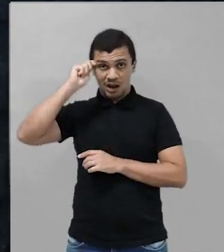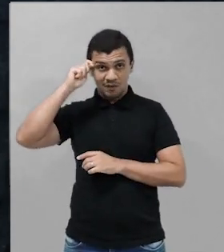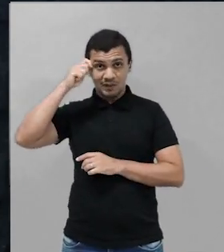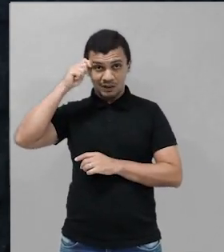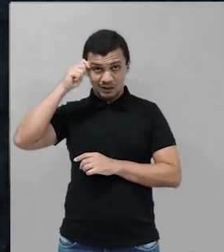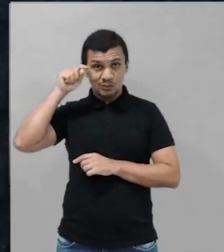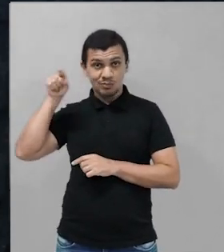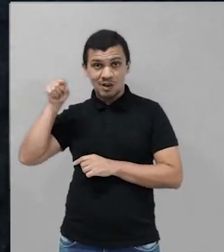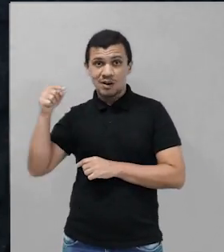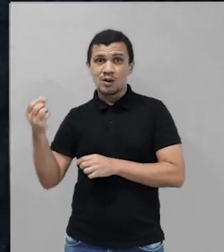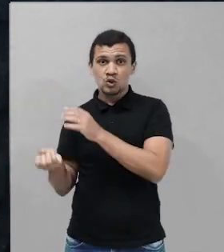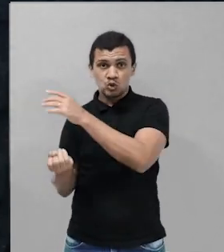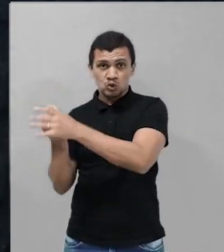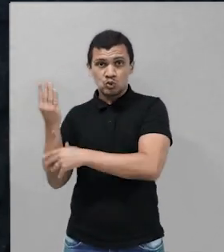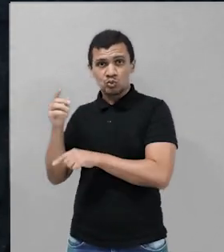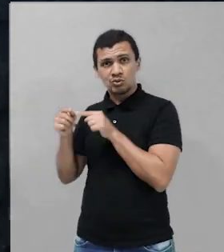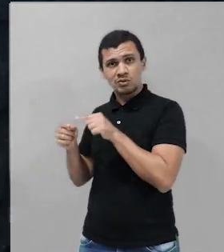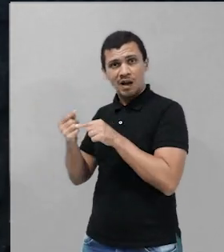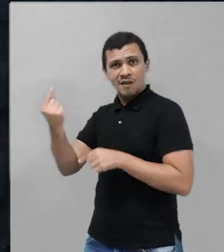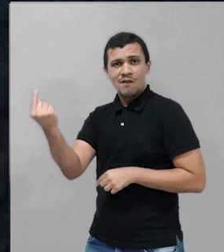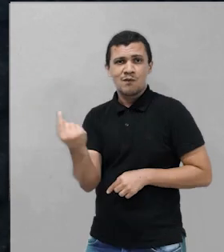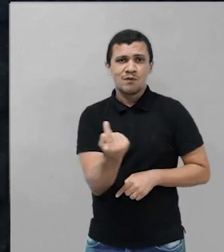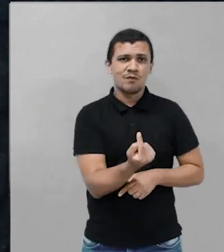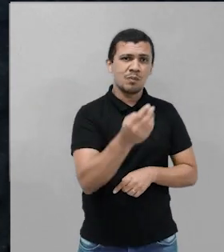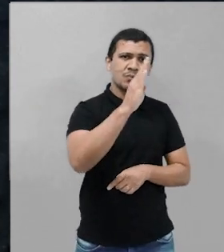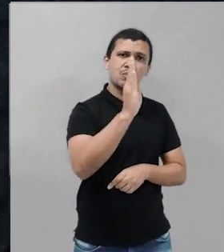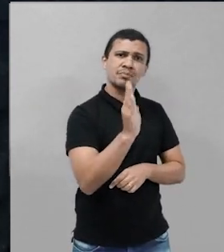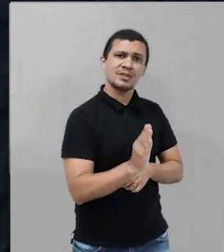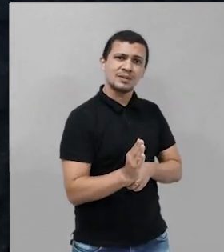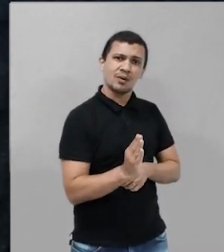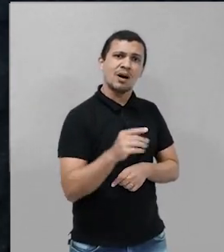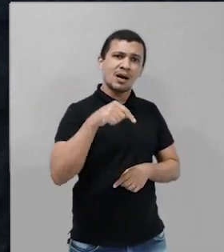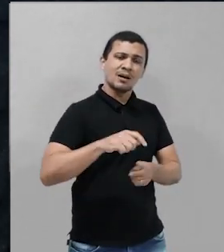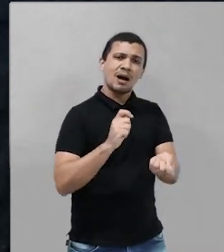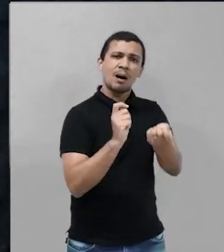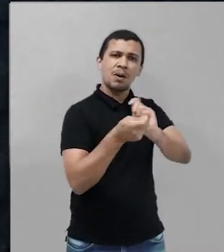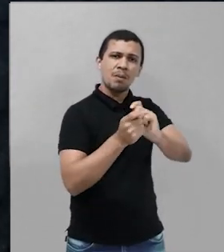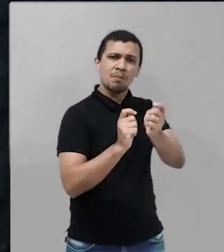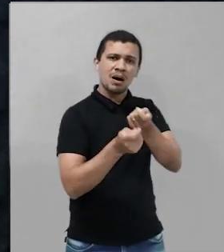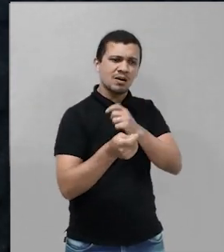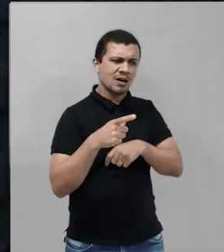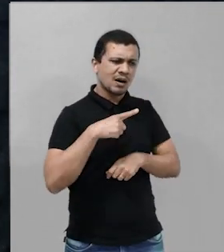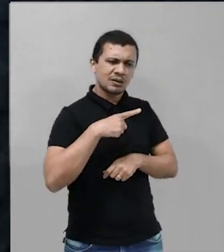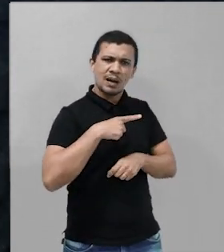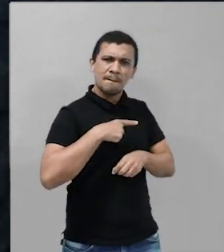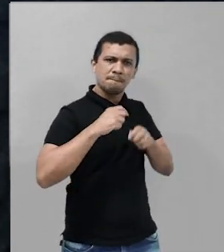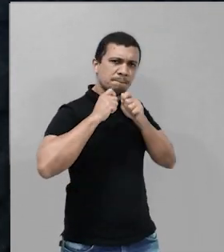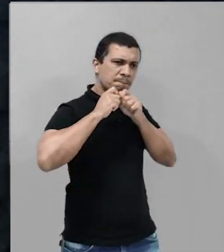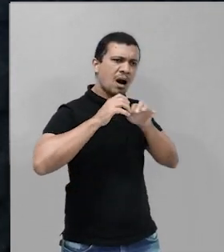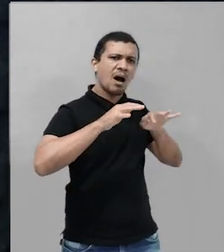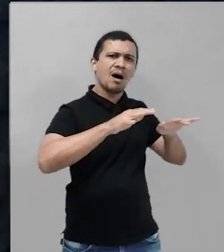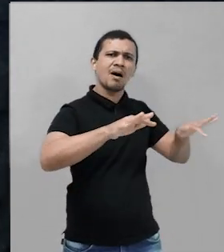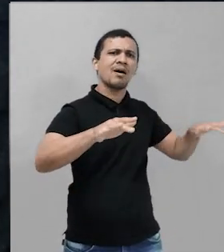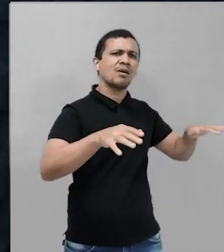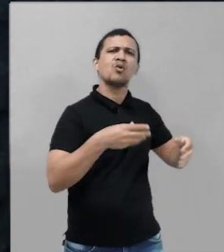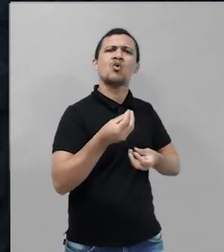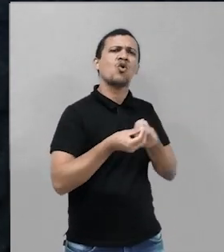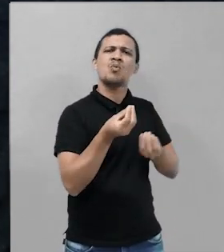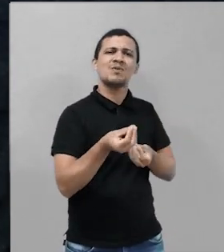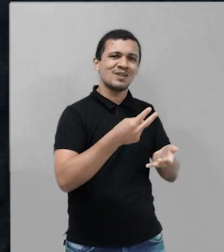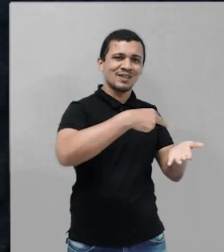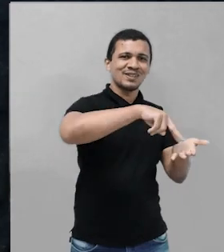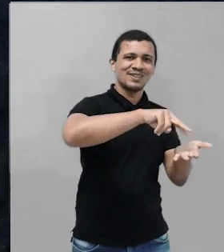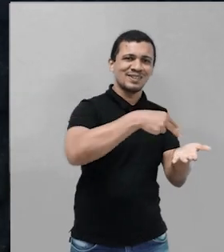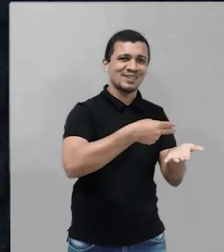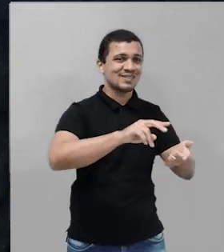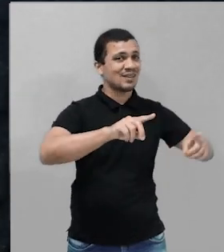ganha forma, é adaptada no país e vai sendo respingada direto para dança, música e